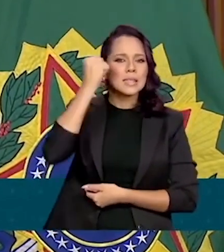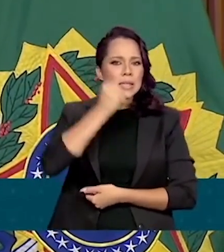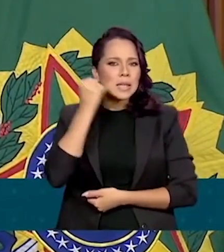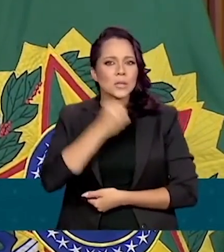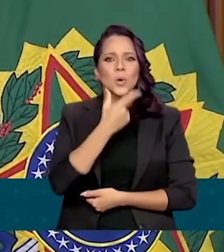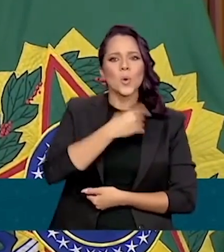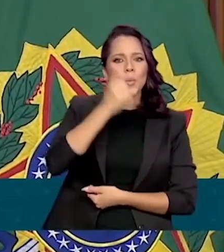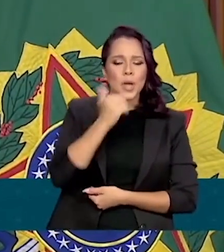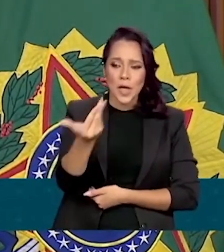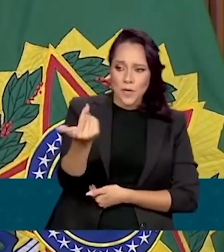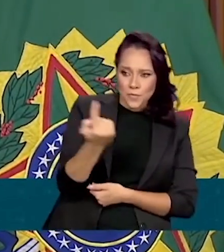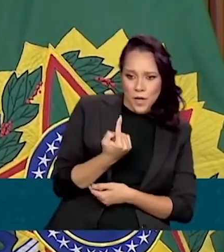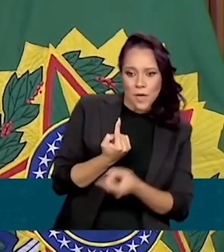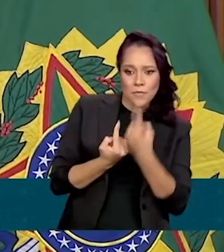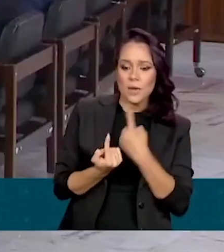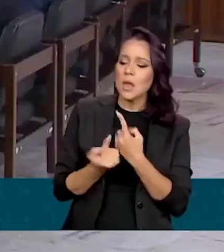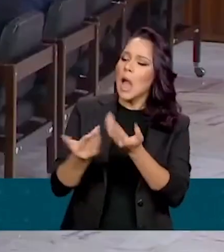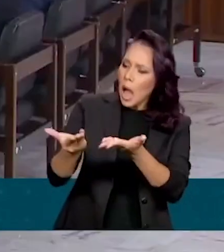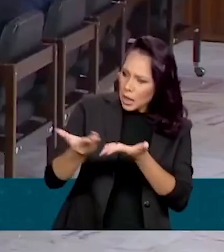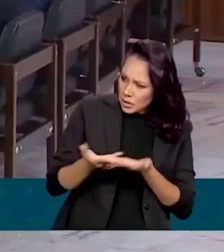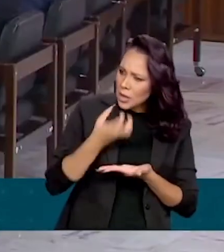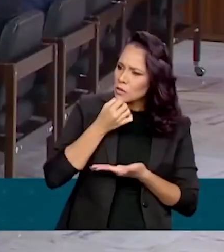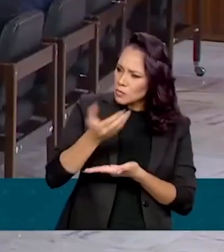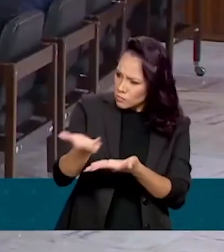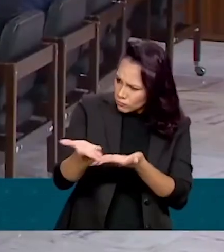cada senadora que o buscar.